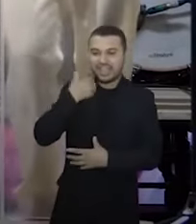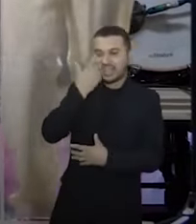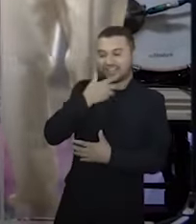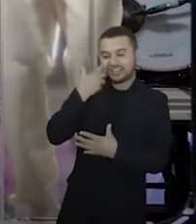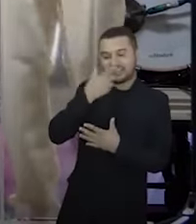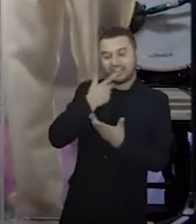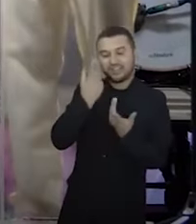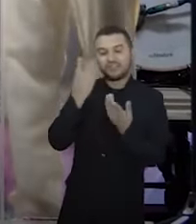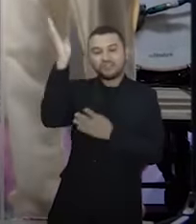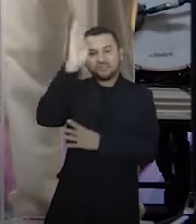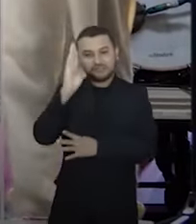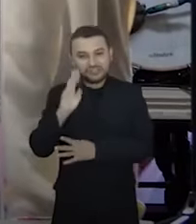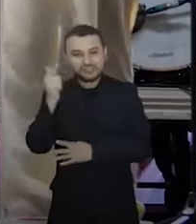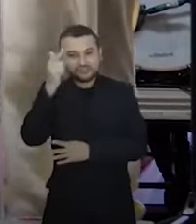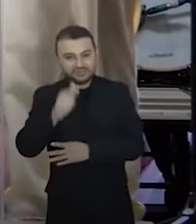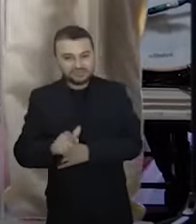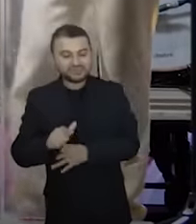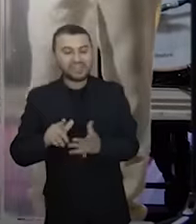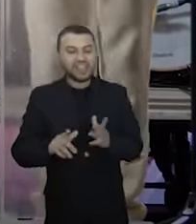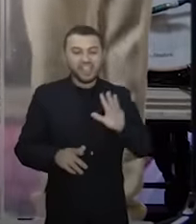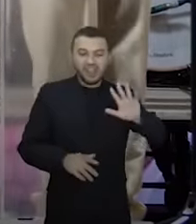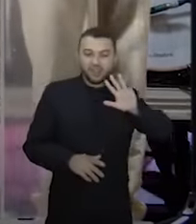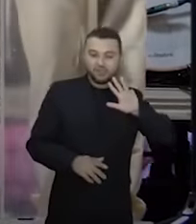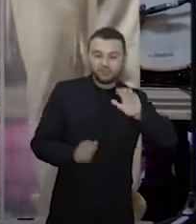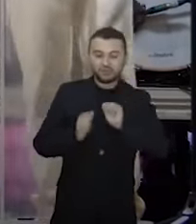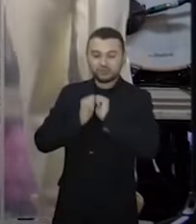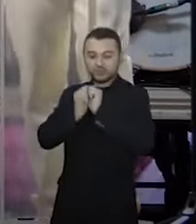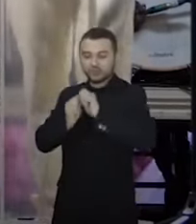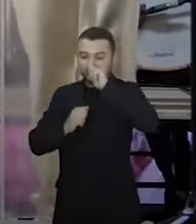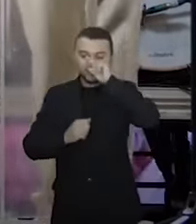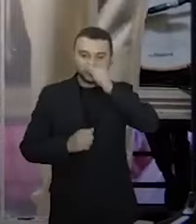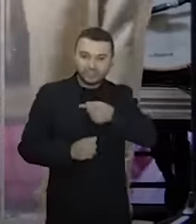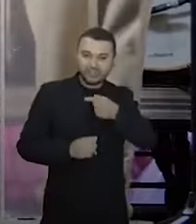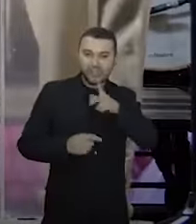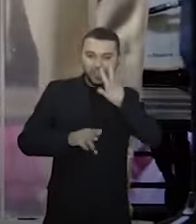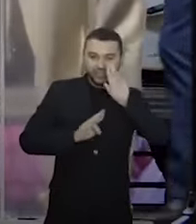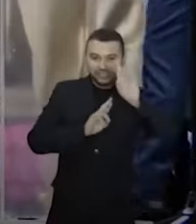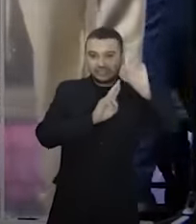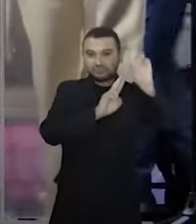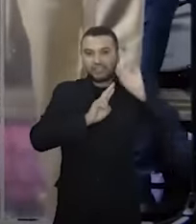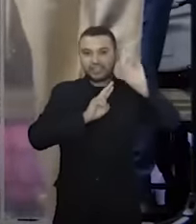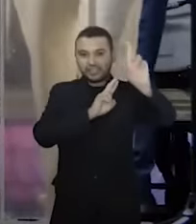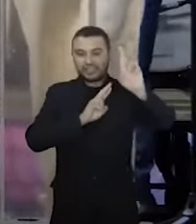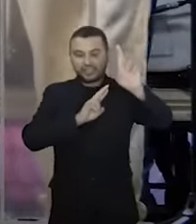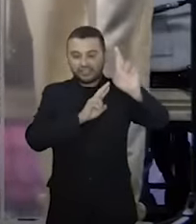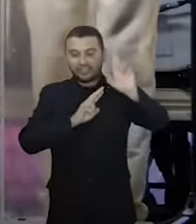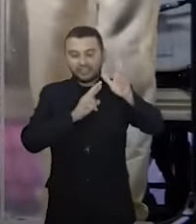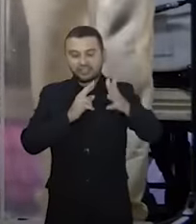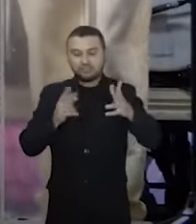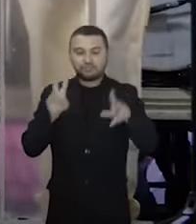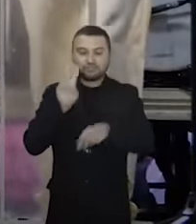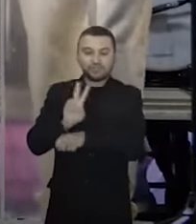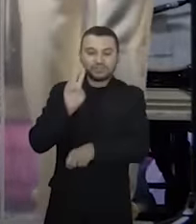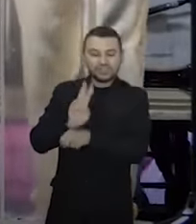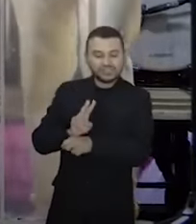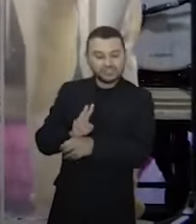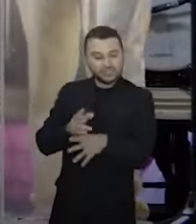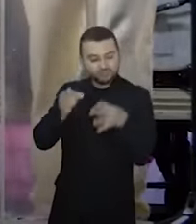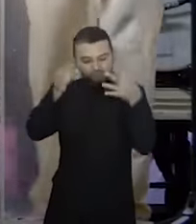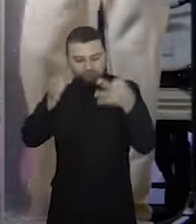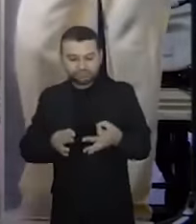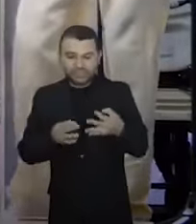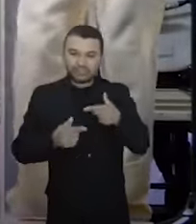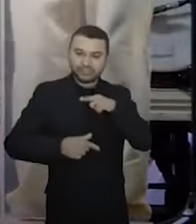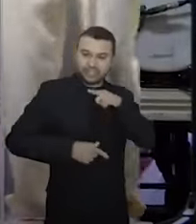É Lula junto a Geraldo, é esperança e respaldo, honra, amor,